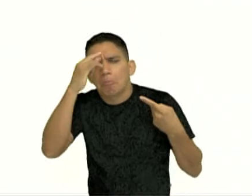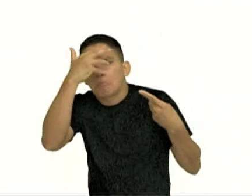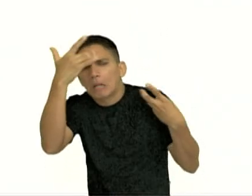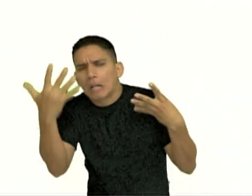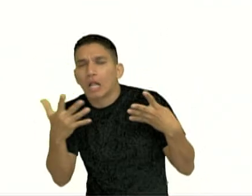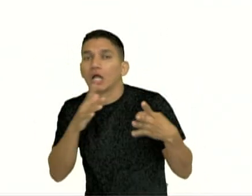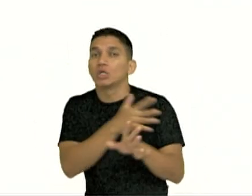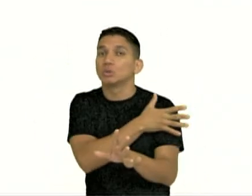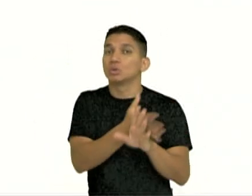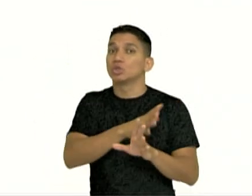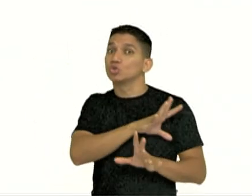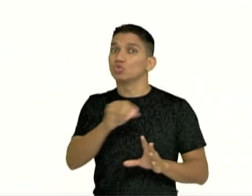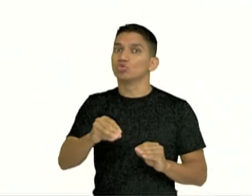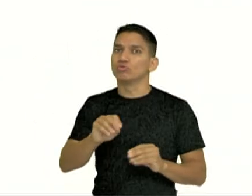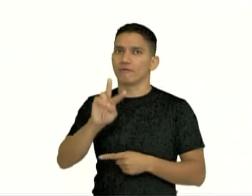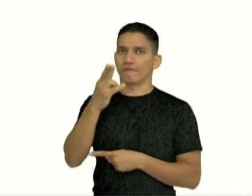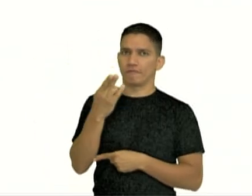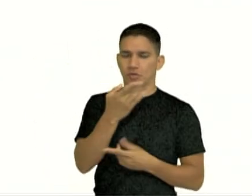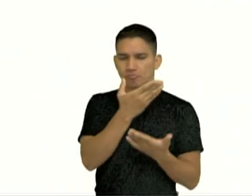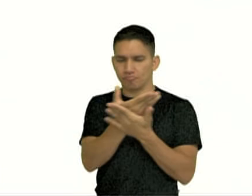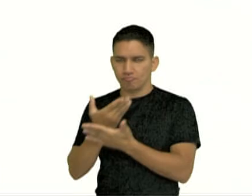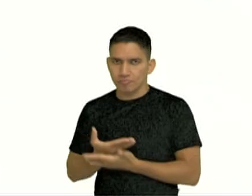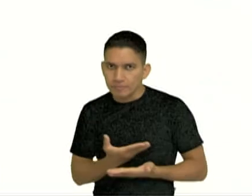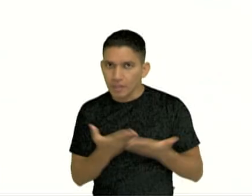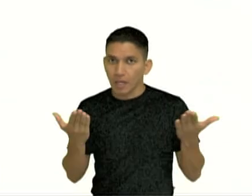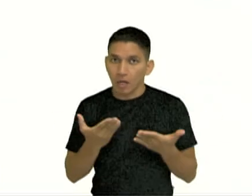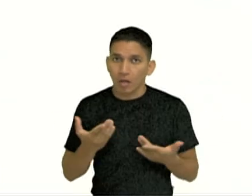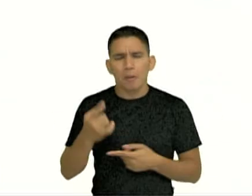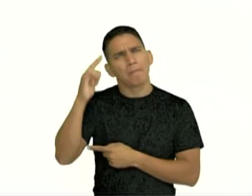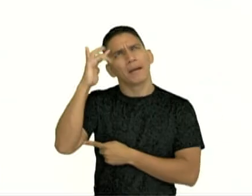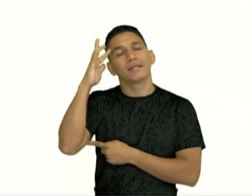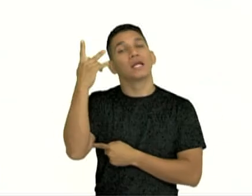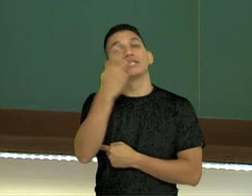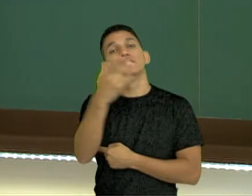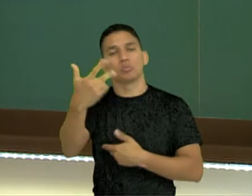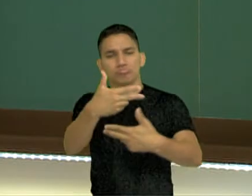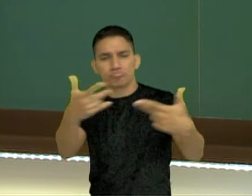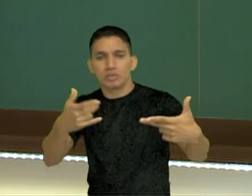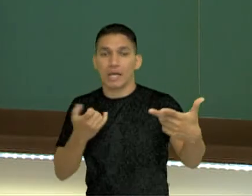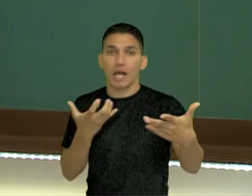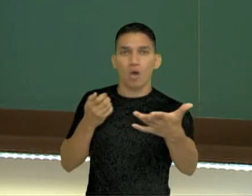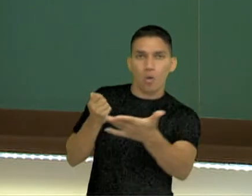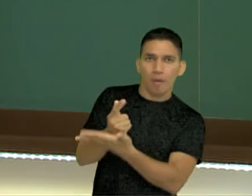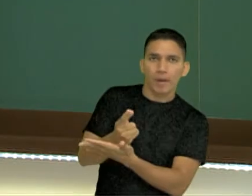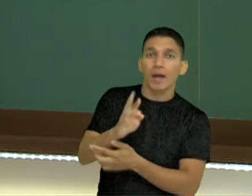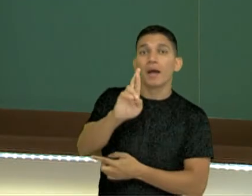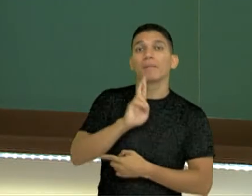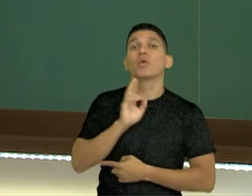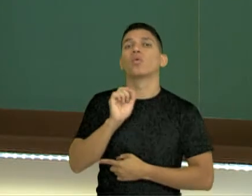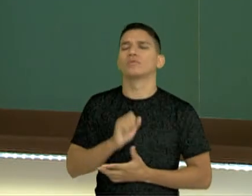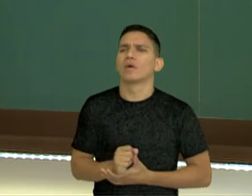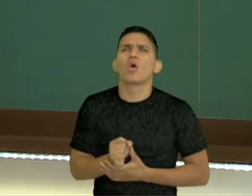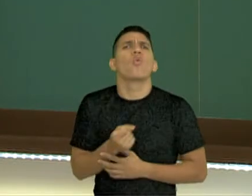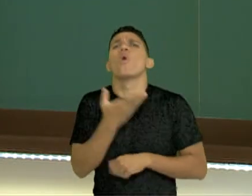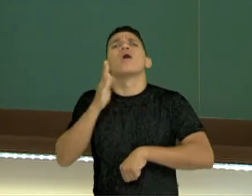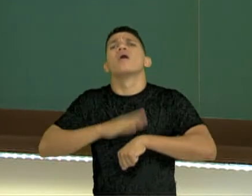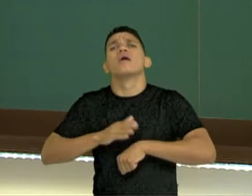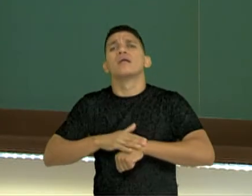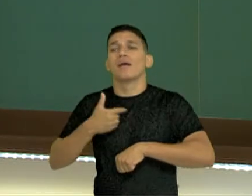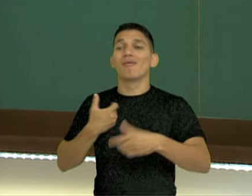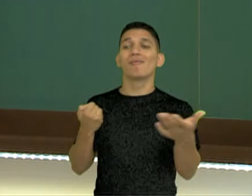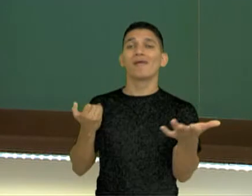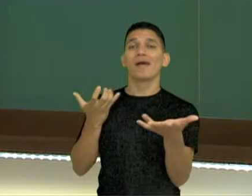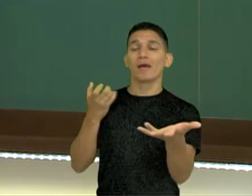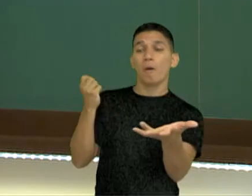nessa aula, pense num produto que você quer comprar e responda: em quanto tempo eu quero adquirir esse